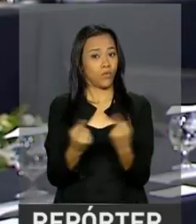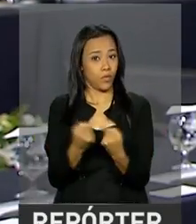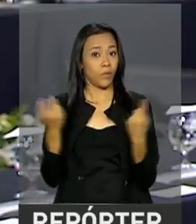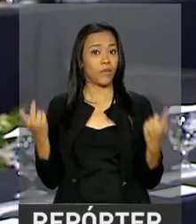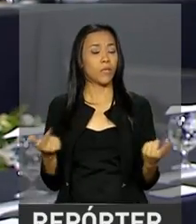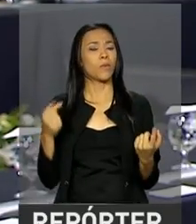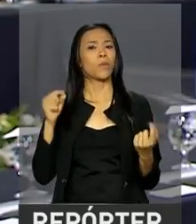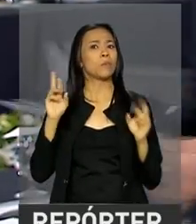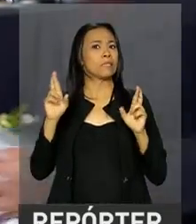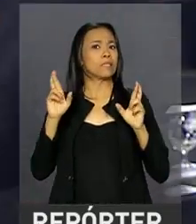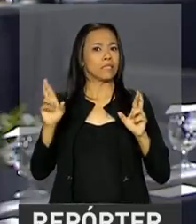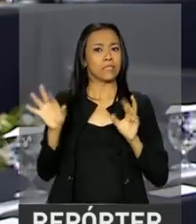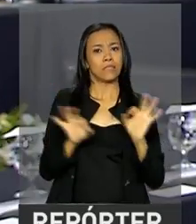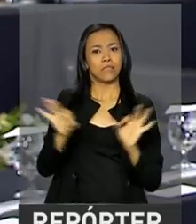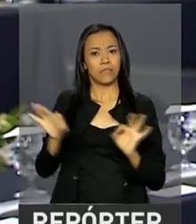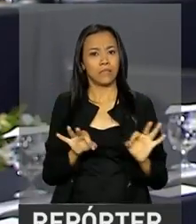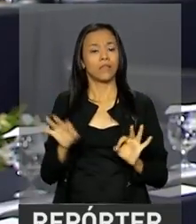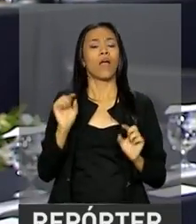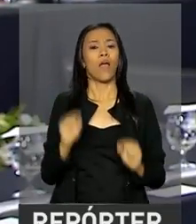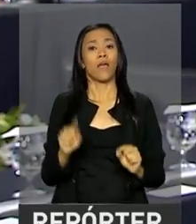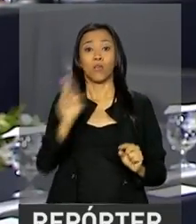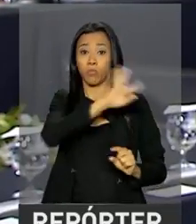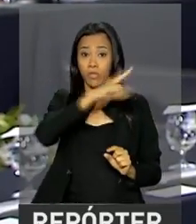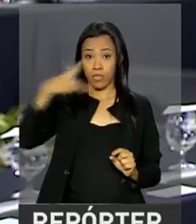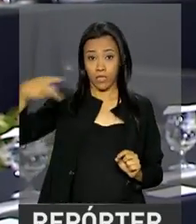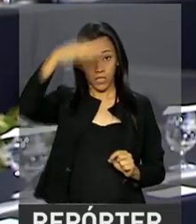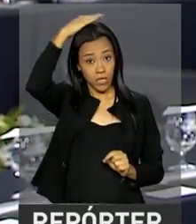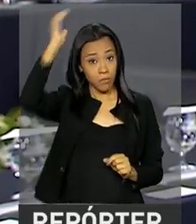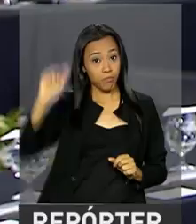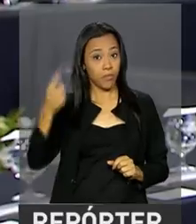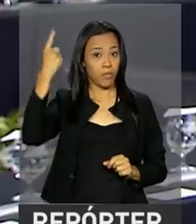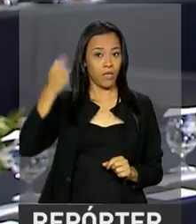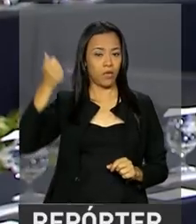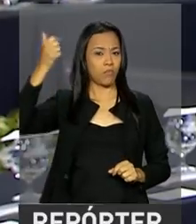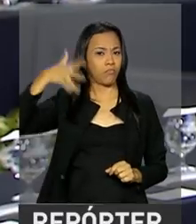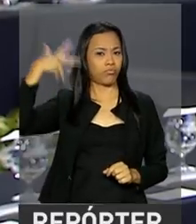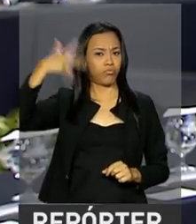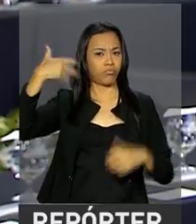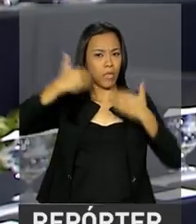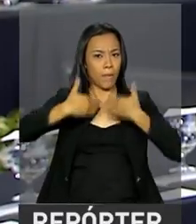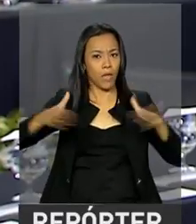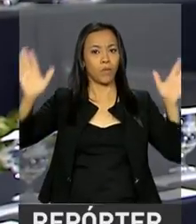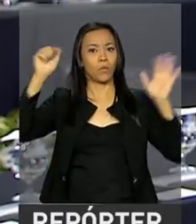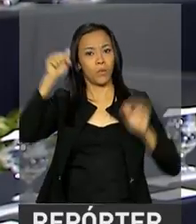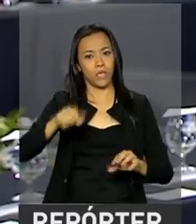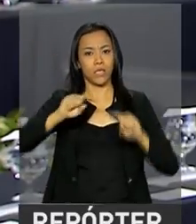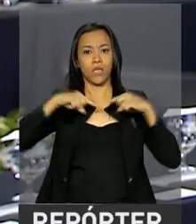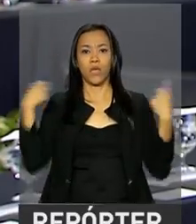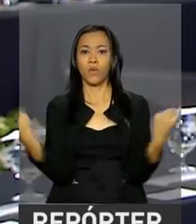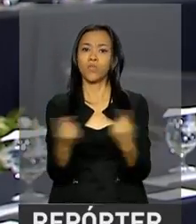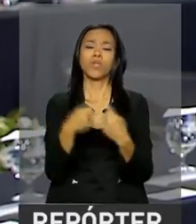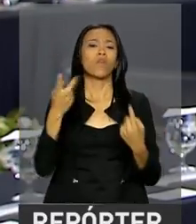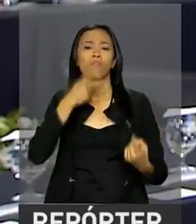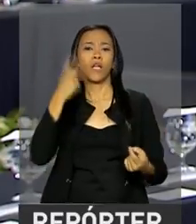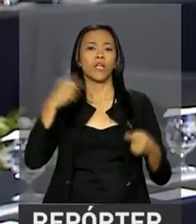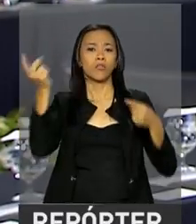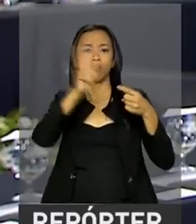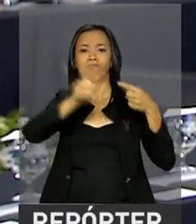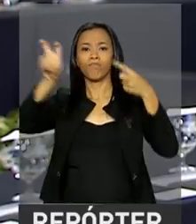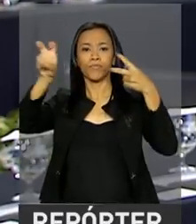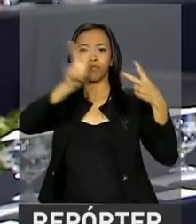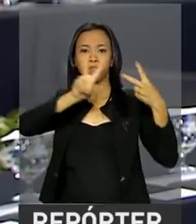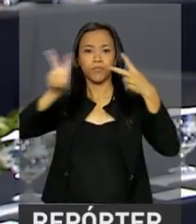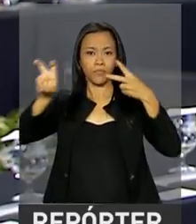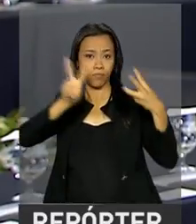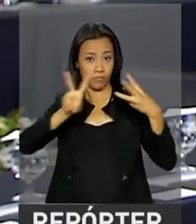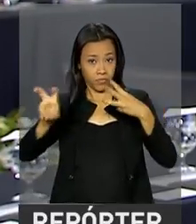a expectativa por aqui é que o presidente Michel Temer faça uma fala logo na abertura dessa reunião de trabalho, destacando aí os principais